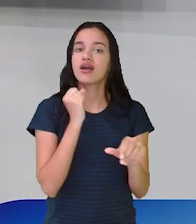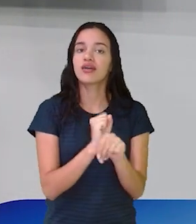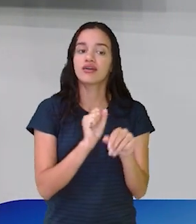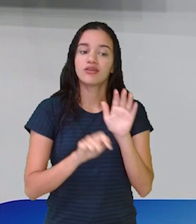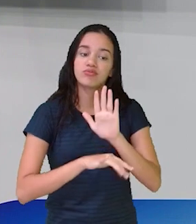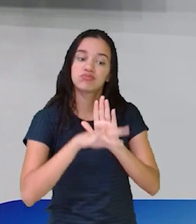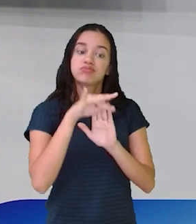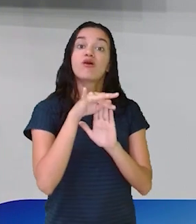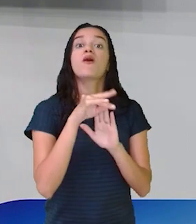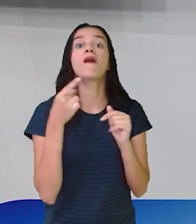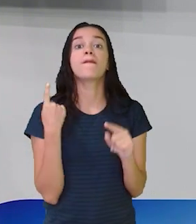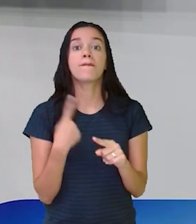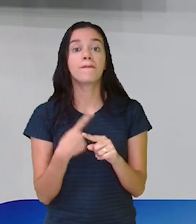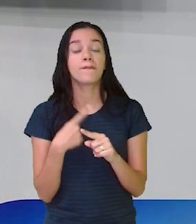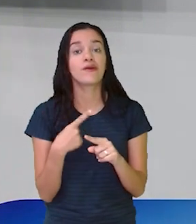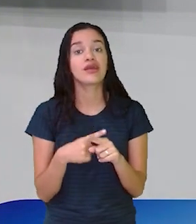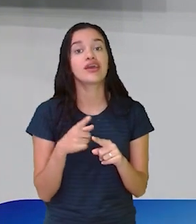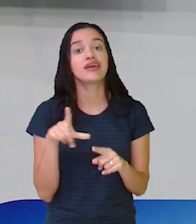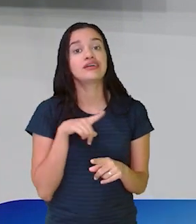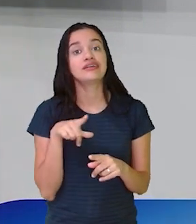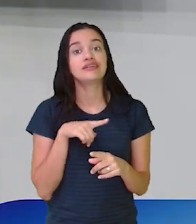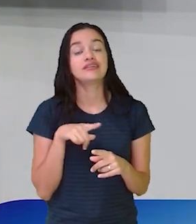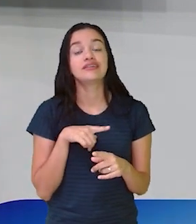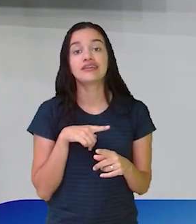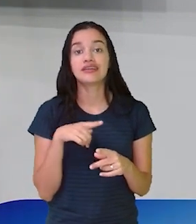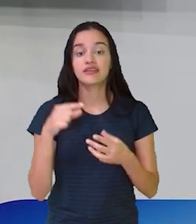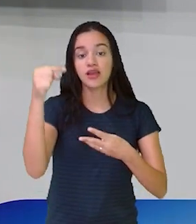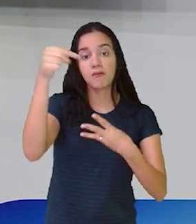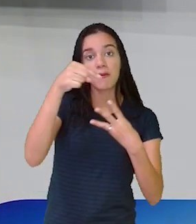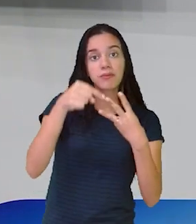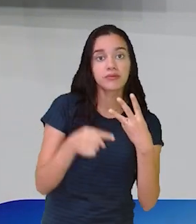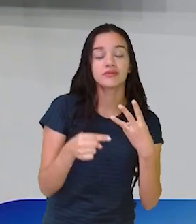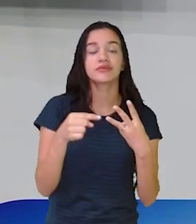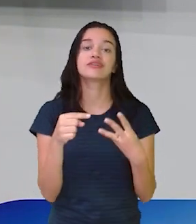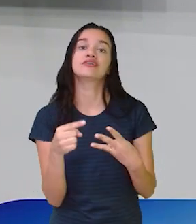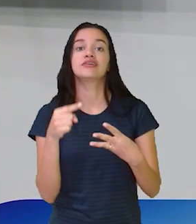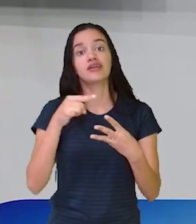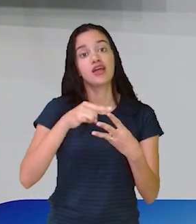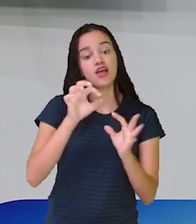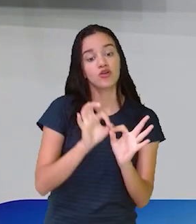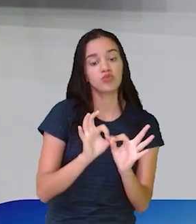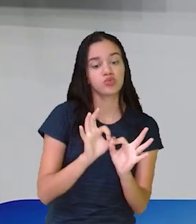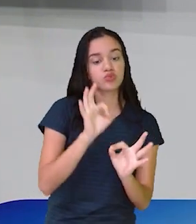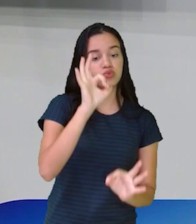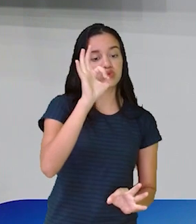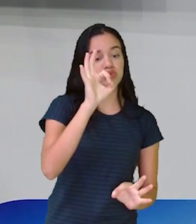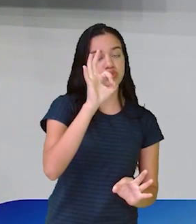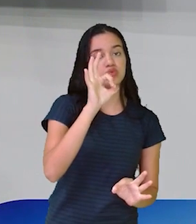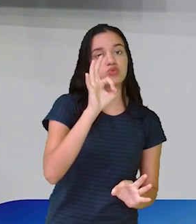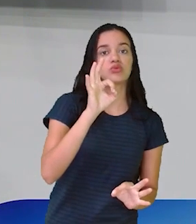volume porque eles têm 3 dimensões, comprimento, altura e largura. Eu vou medir o